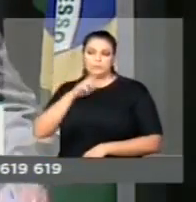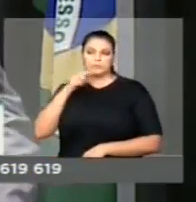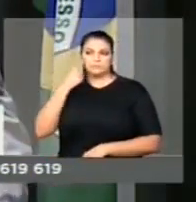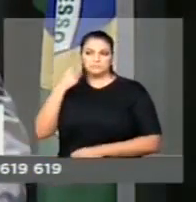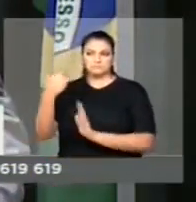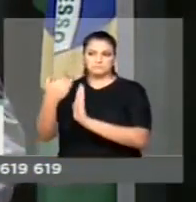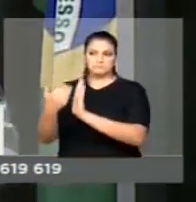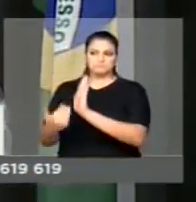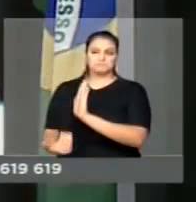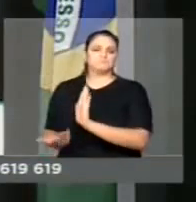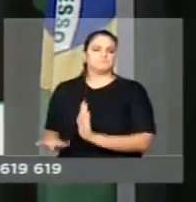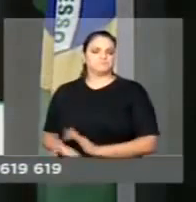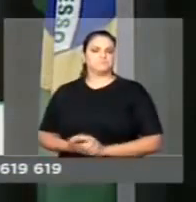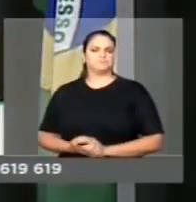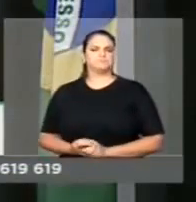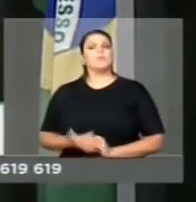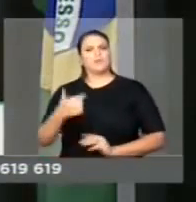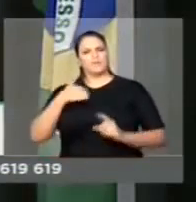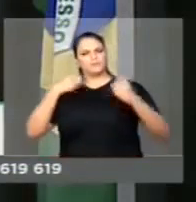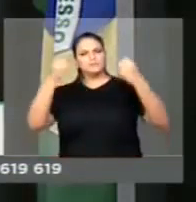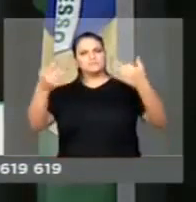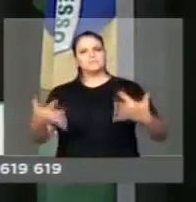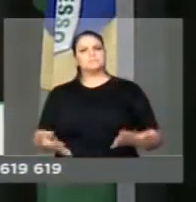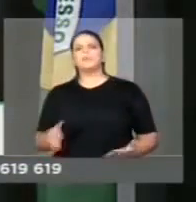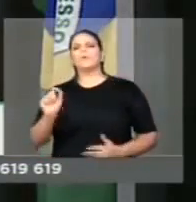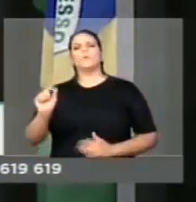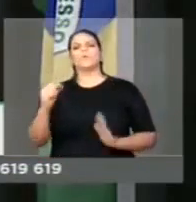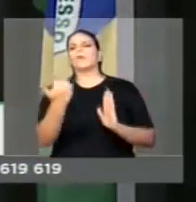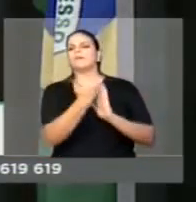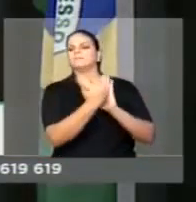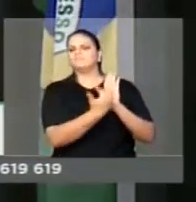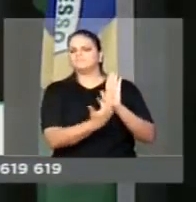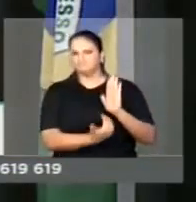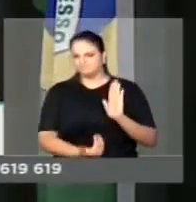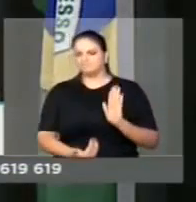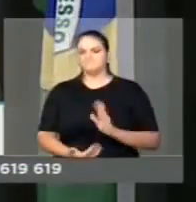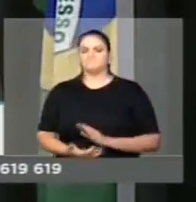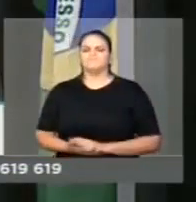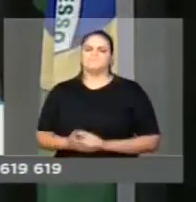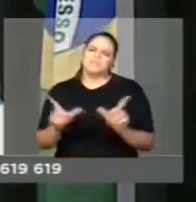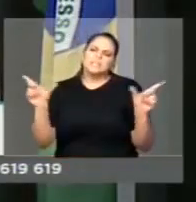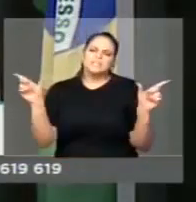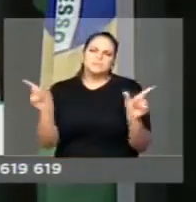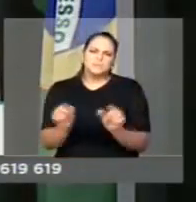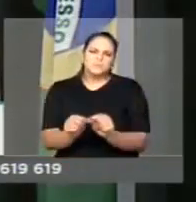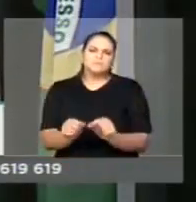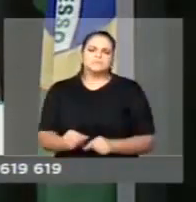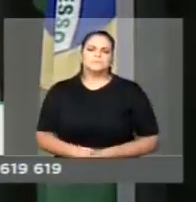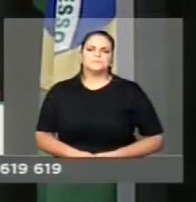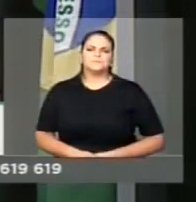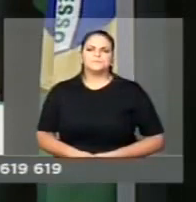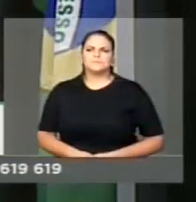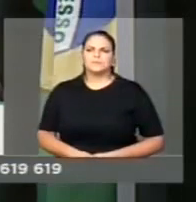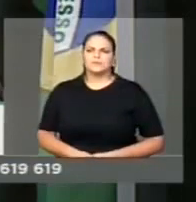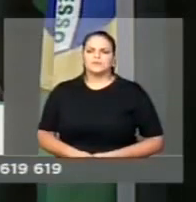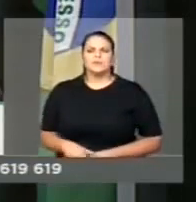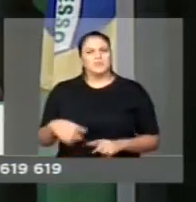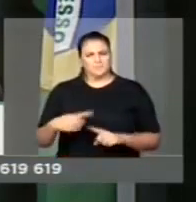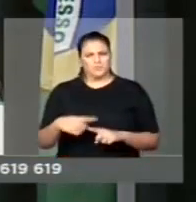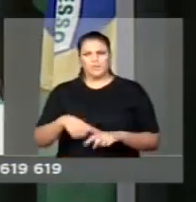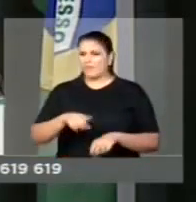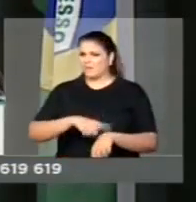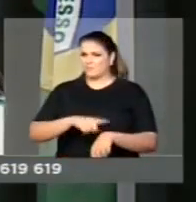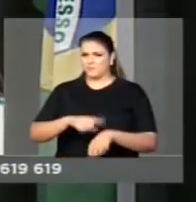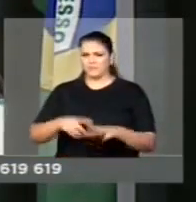Passo a discorrer sobre eles, de forma resumida, acreditando que esse é o momento